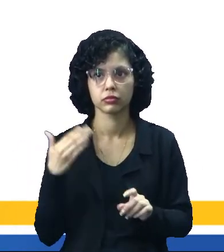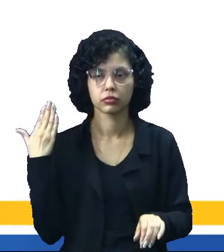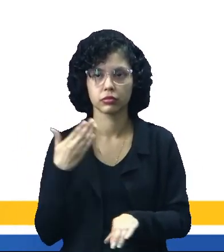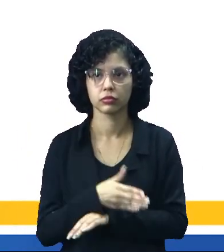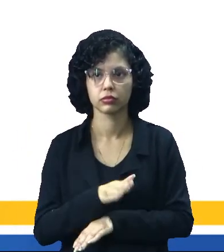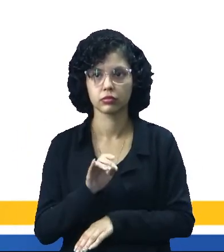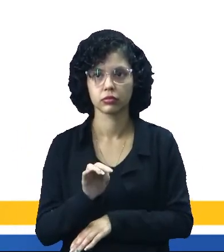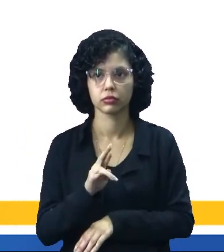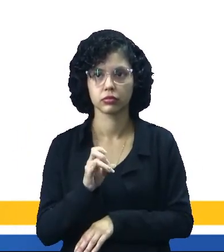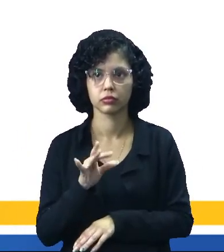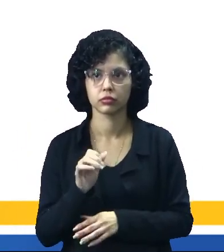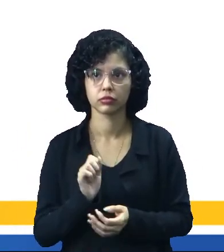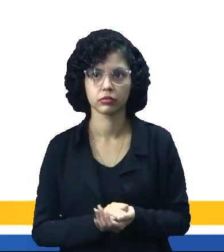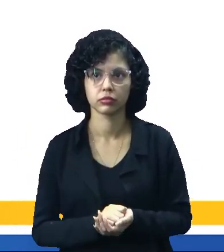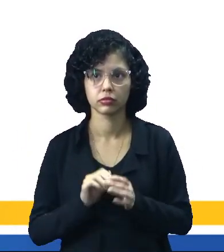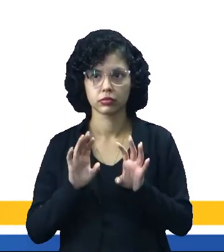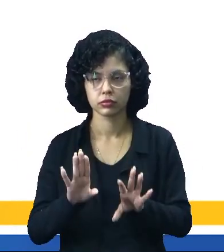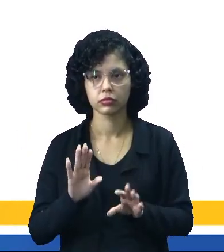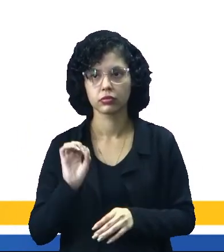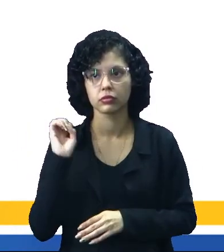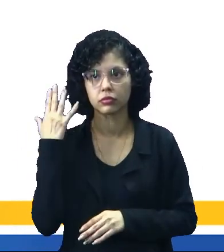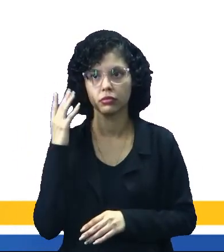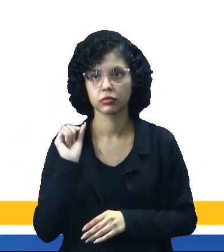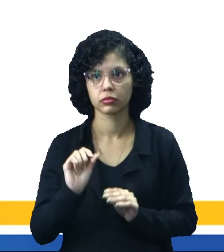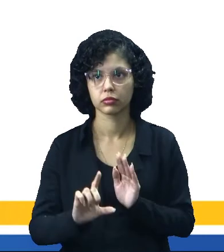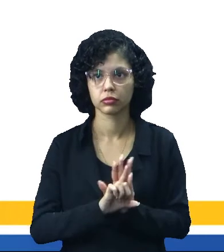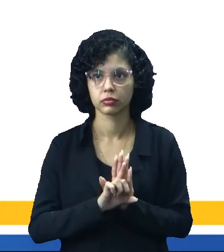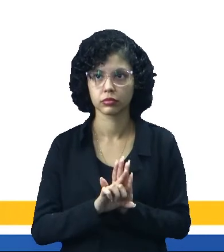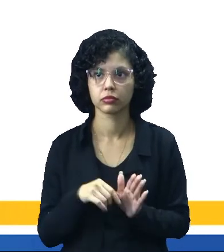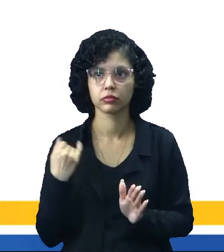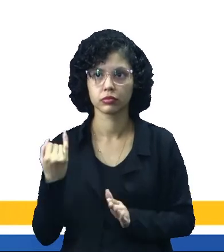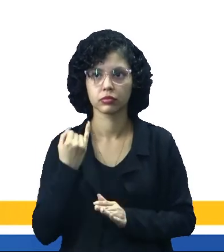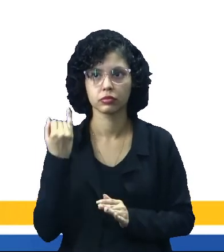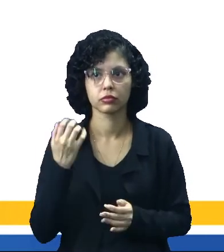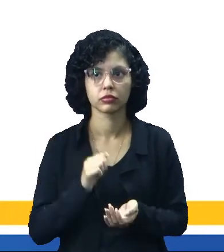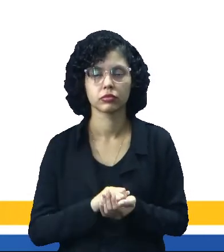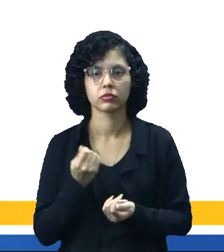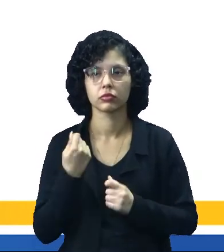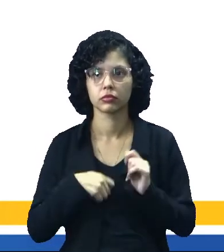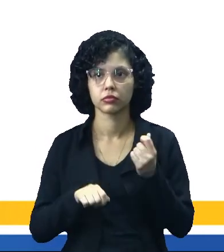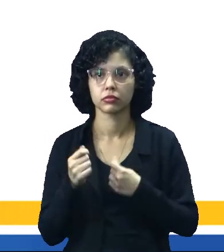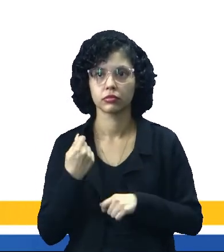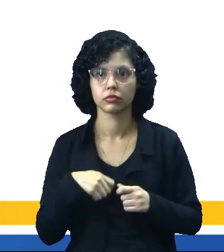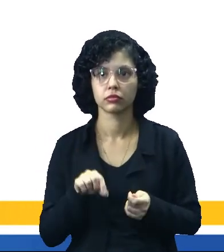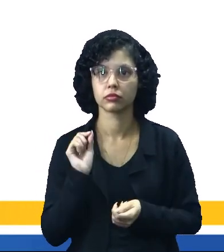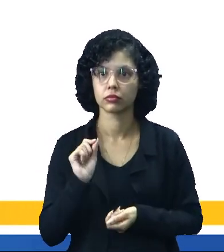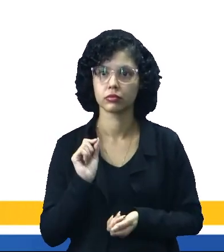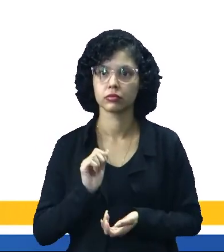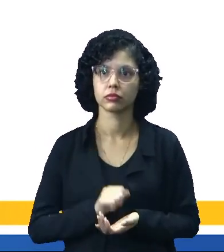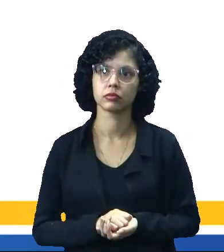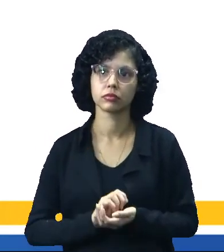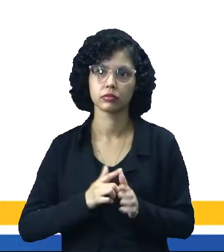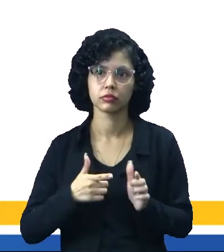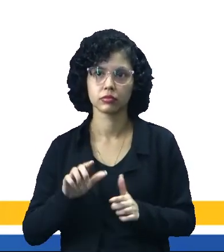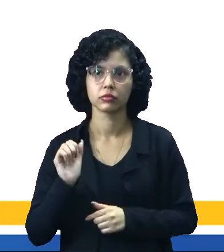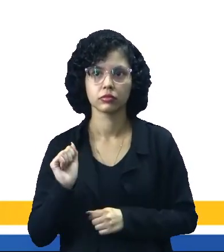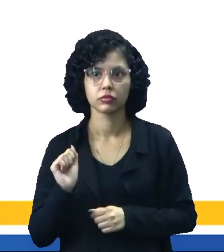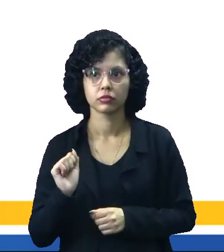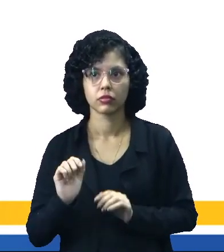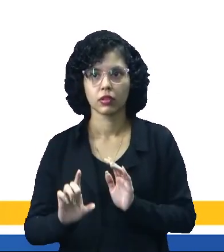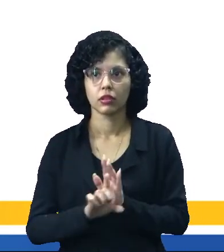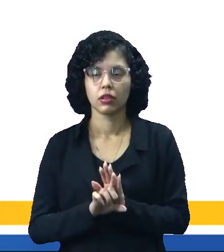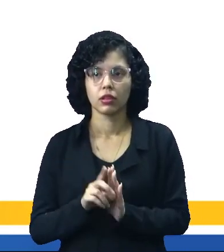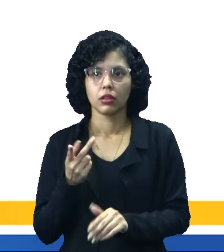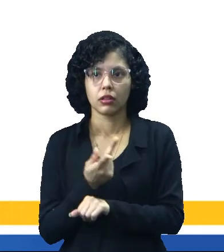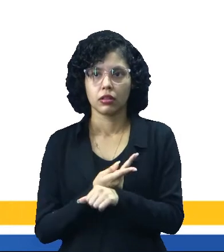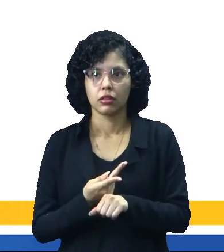de intervenção estatal. Nesse modelo, a lei fundamental que deve regular toda a economia é, letra A, a lei da oferta e